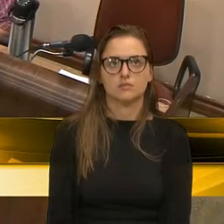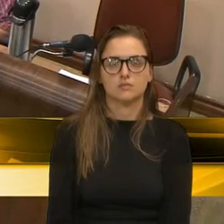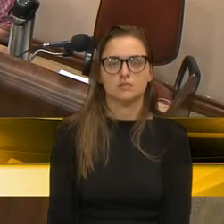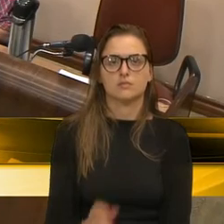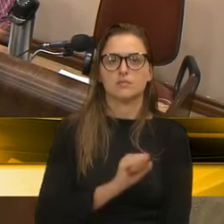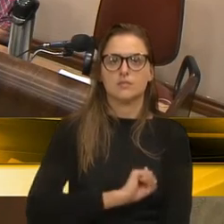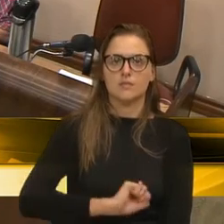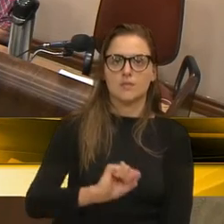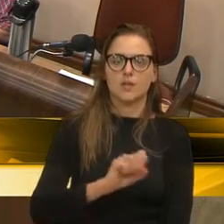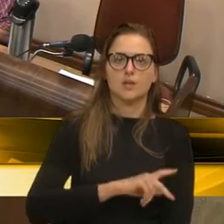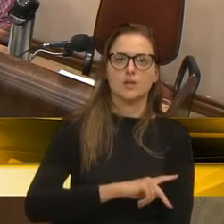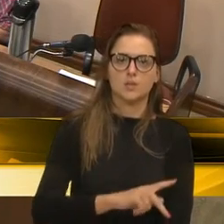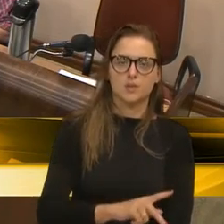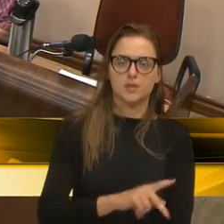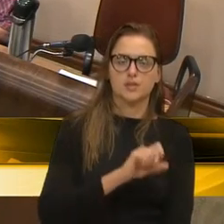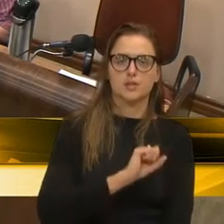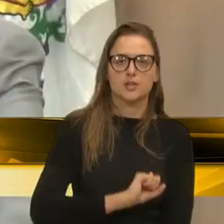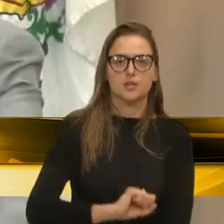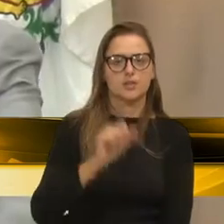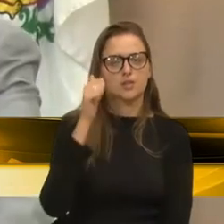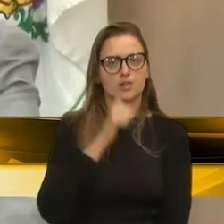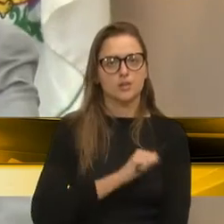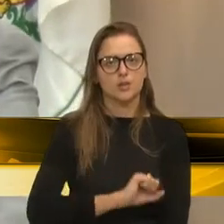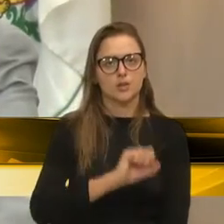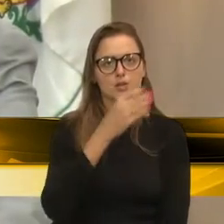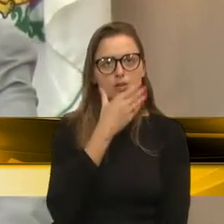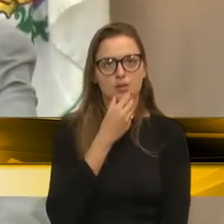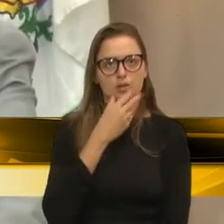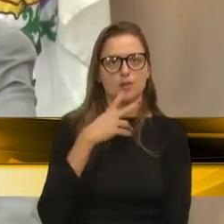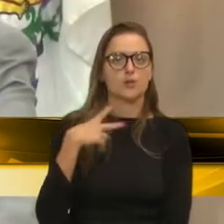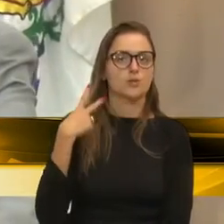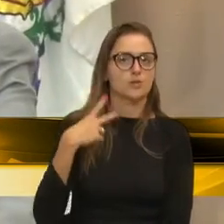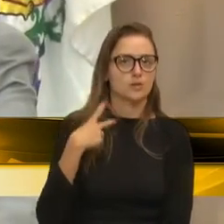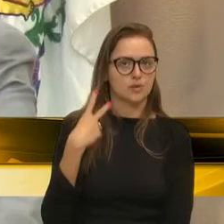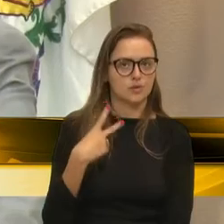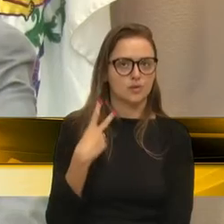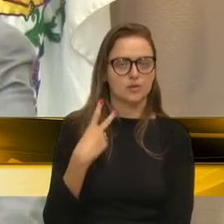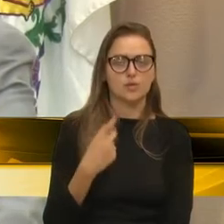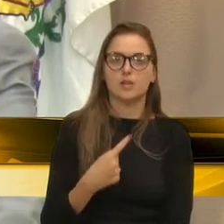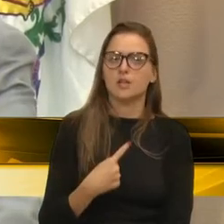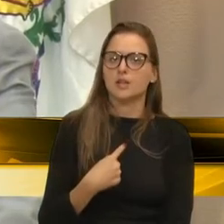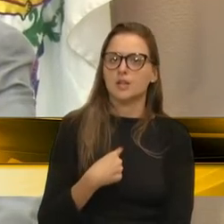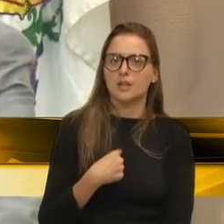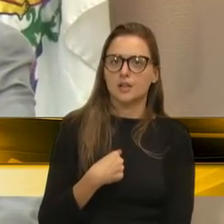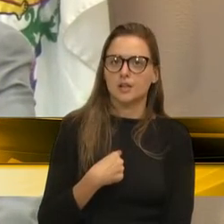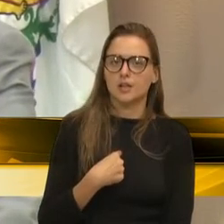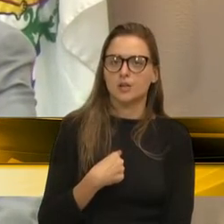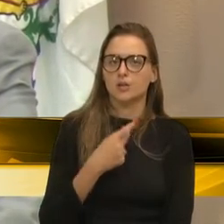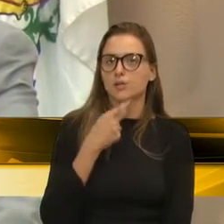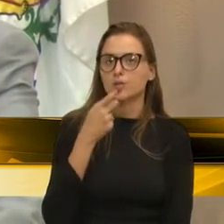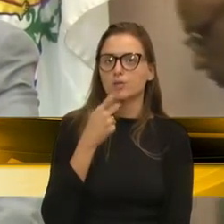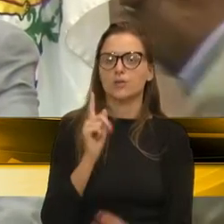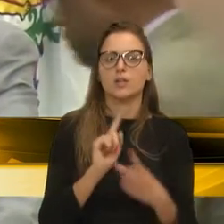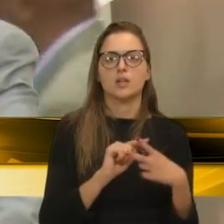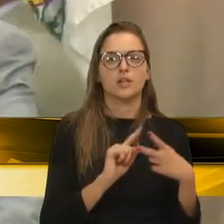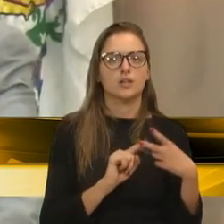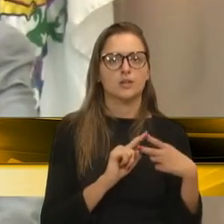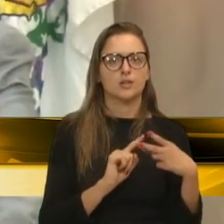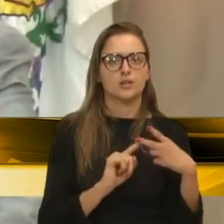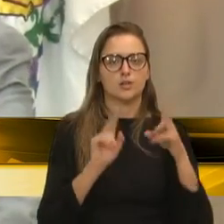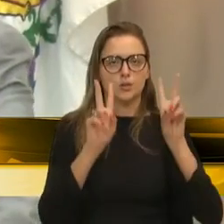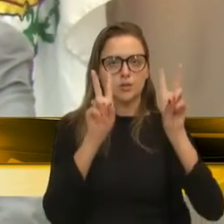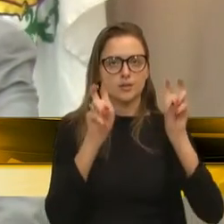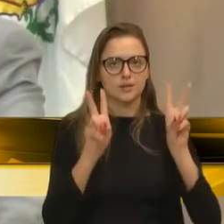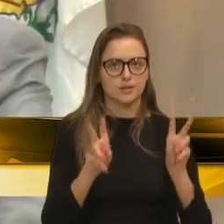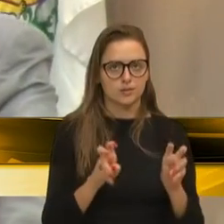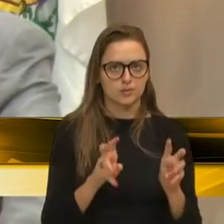Senhor presidente, senhoras vereadoras, senhores vereadores, eu tenho dois assuntos para tratar hoje no grande